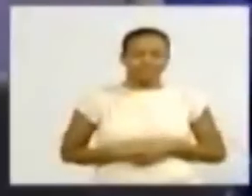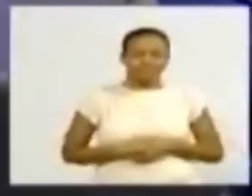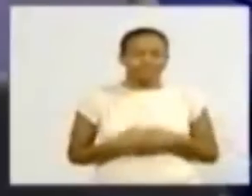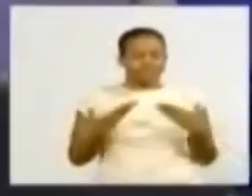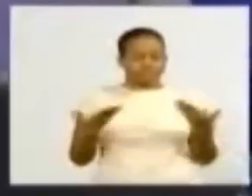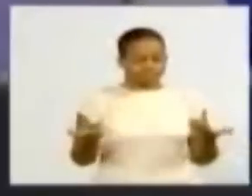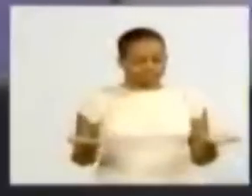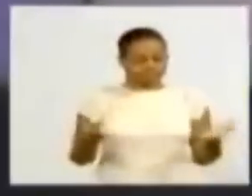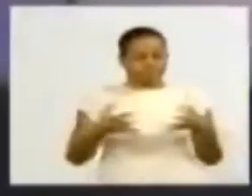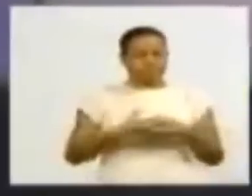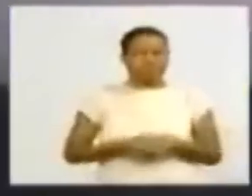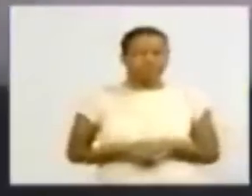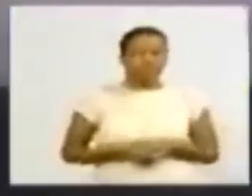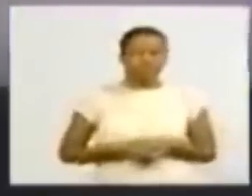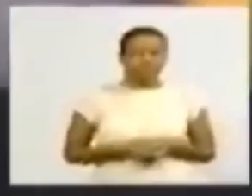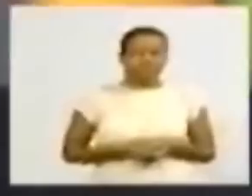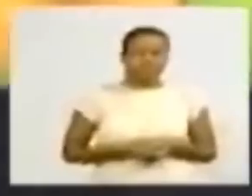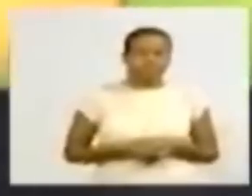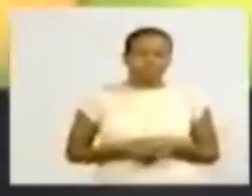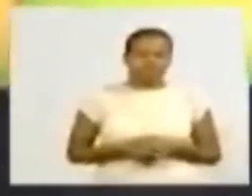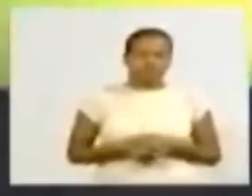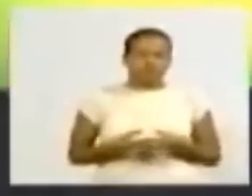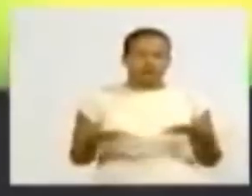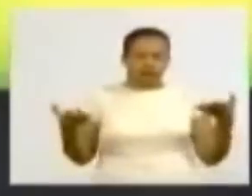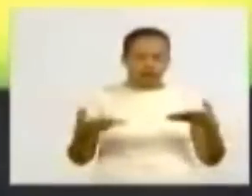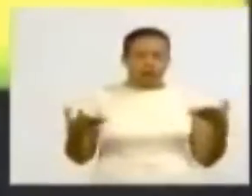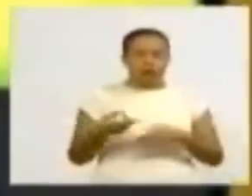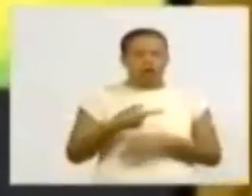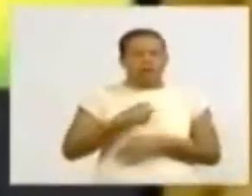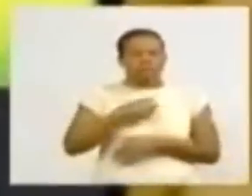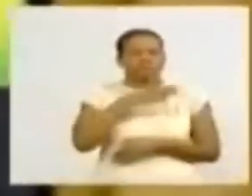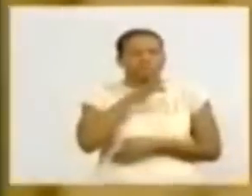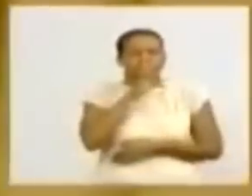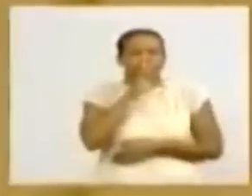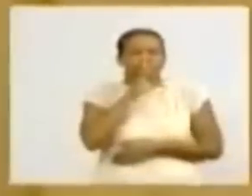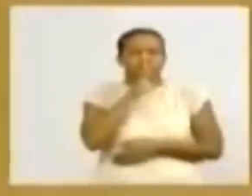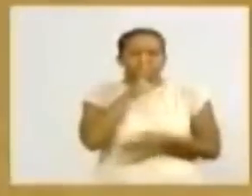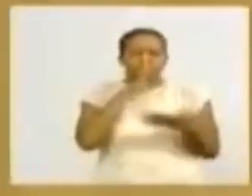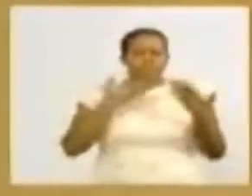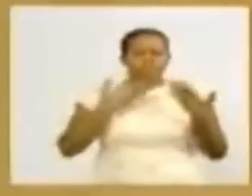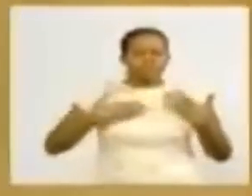E é por isso, Senhor, que ao fazer esse silêncio neste momento,